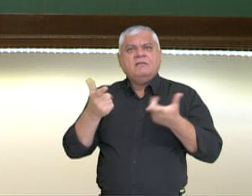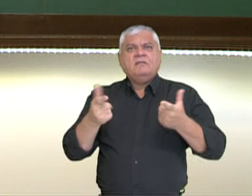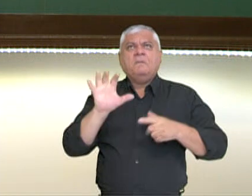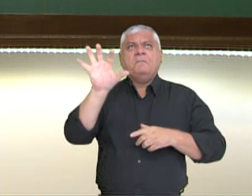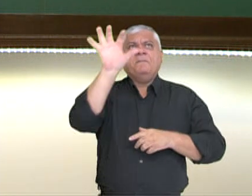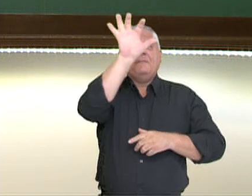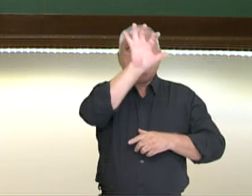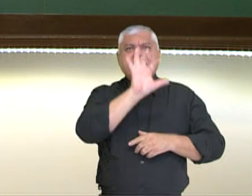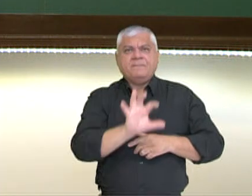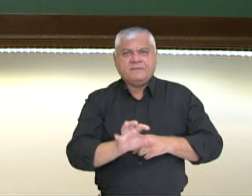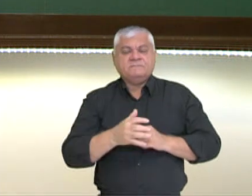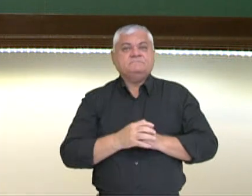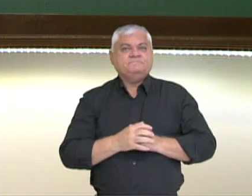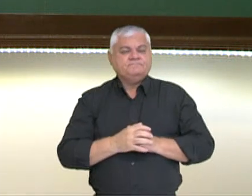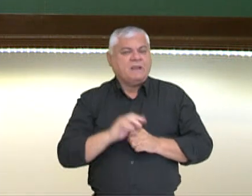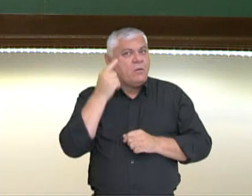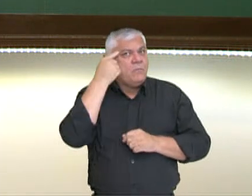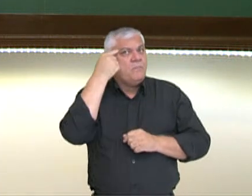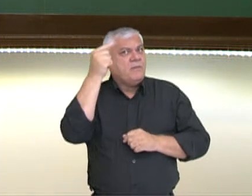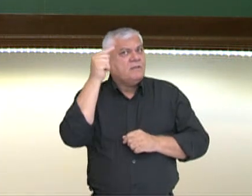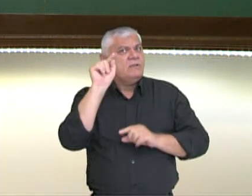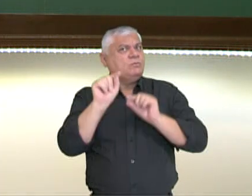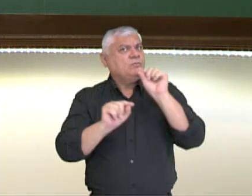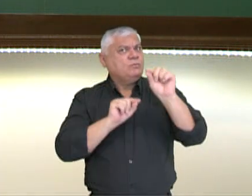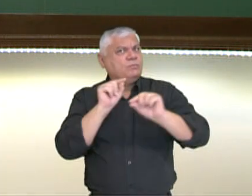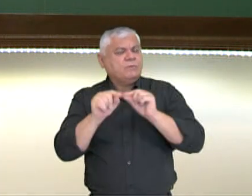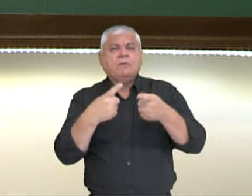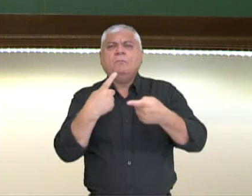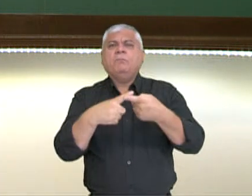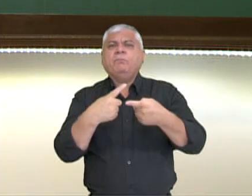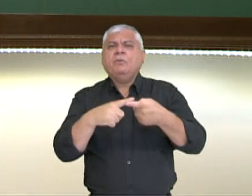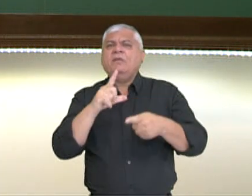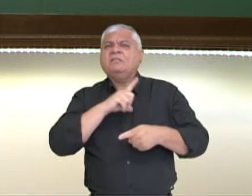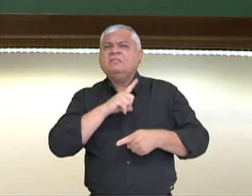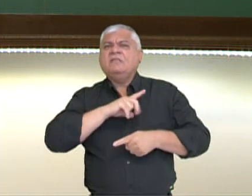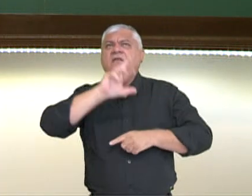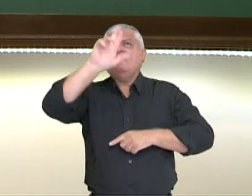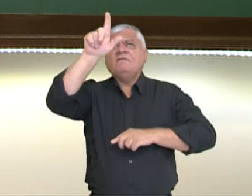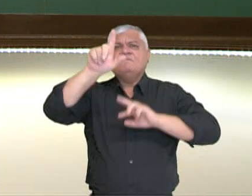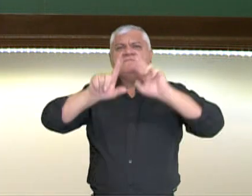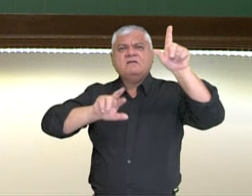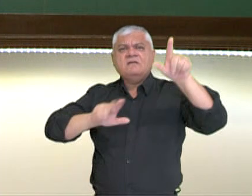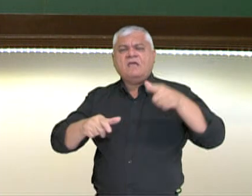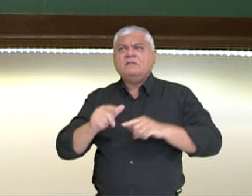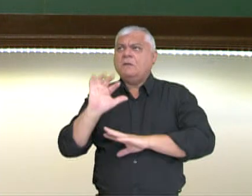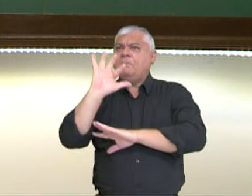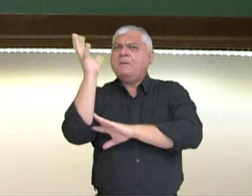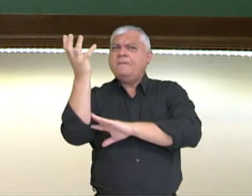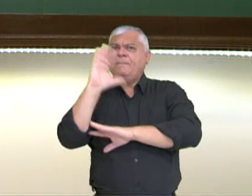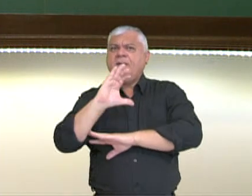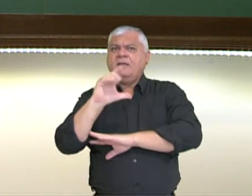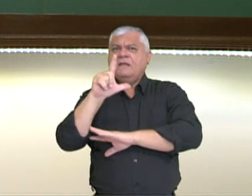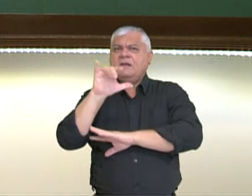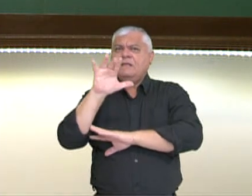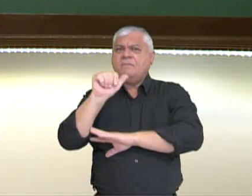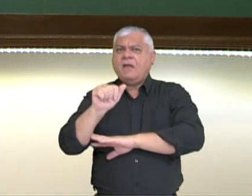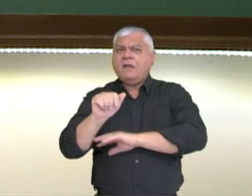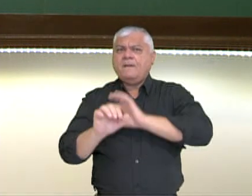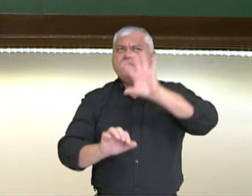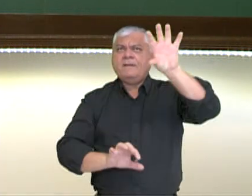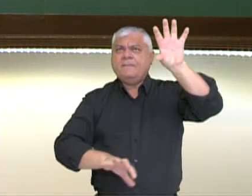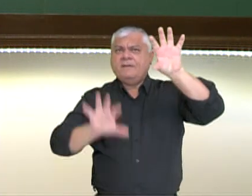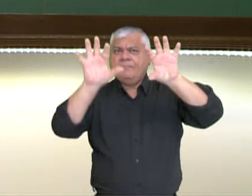clima. Então, pensando neste sentido, porque há diferenças climáticas de uma região para outra,